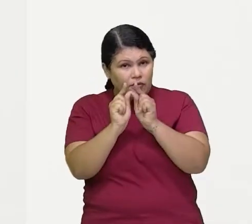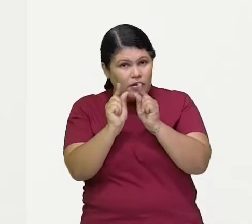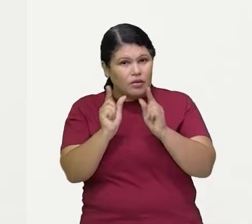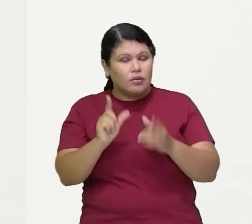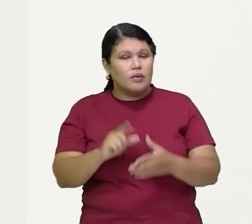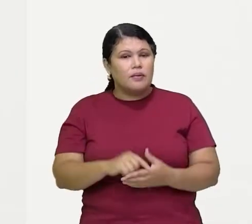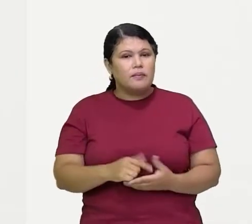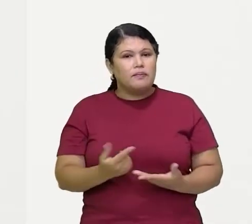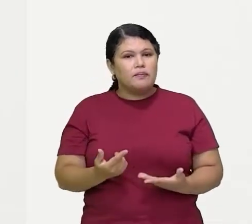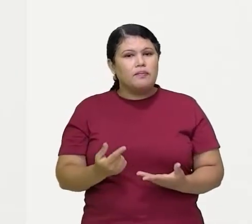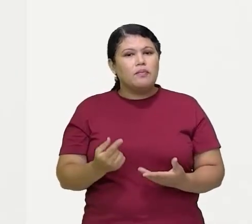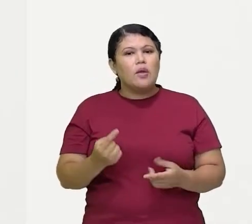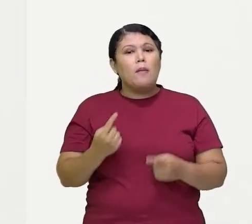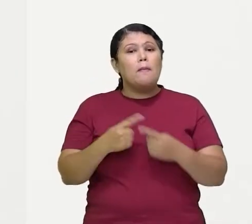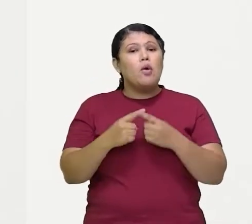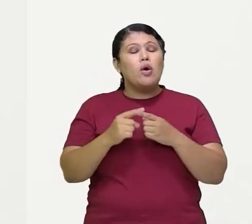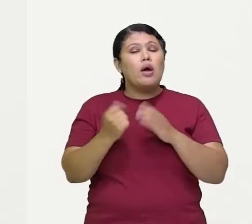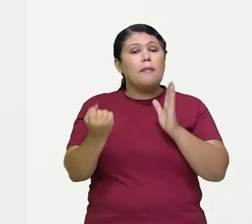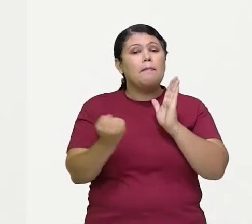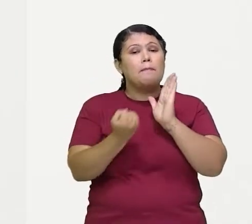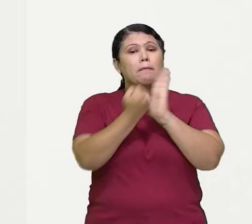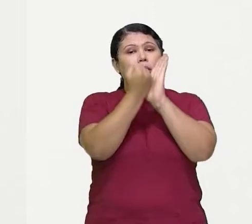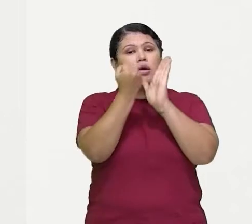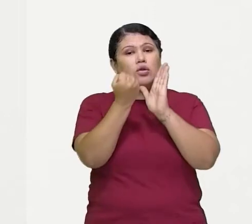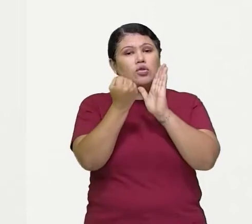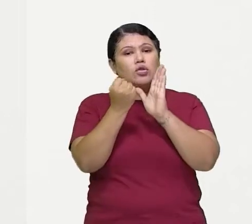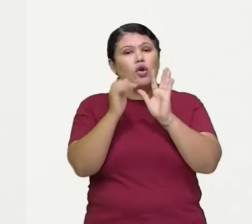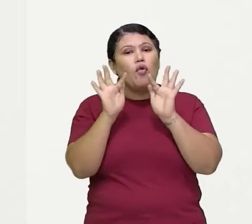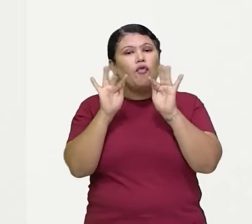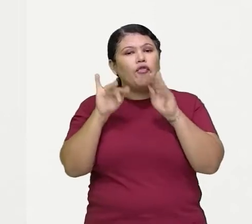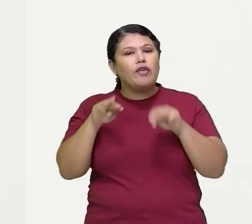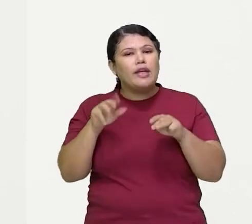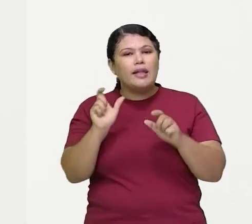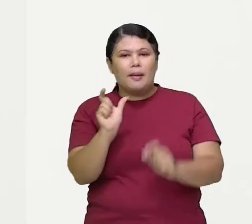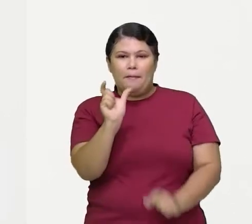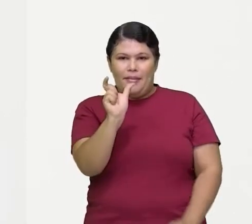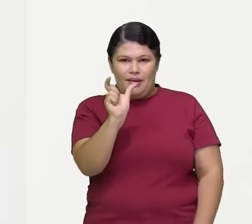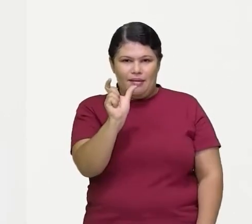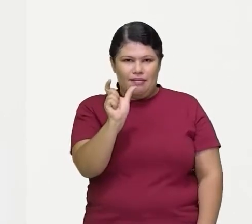Ok? Para marcar o fim das abreviaturas.